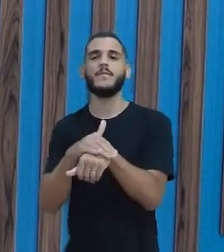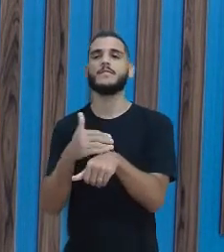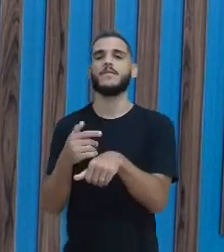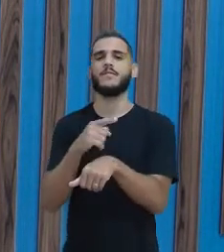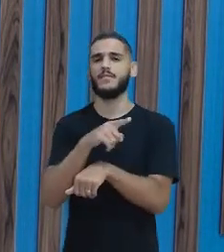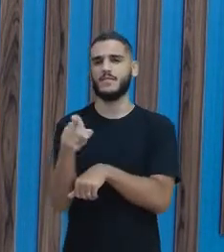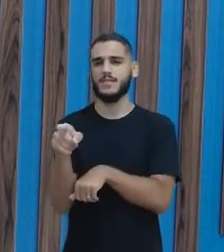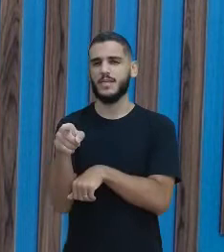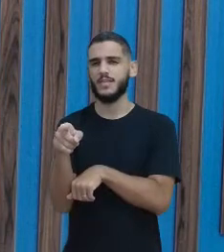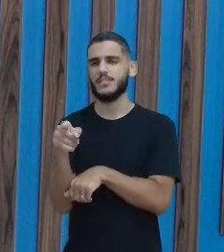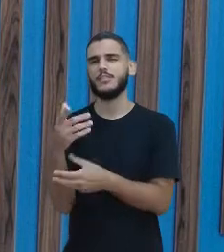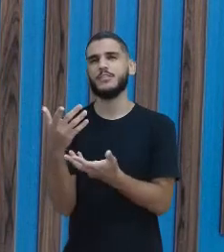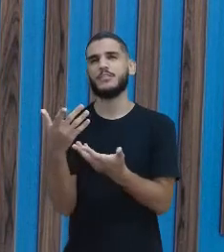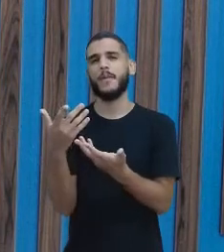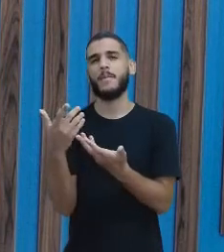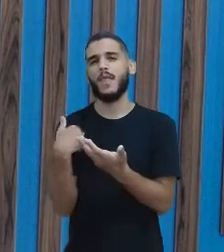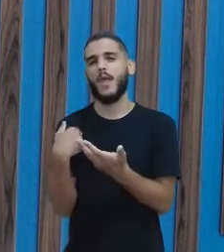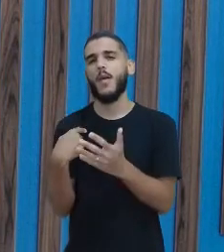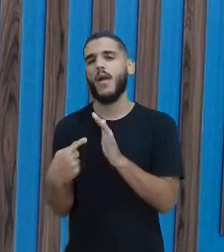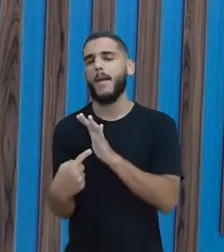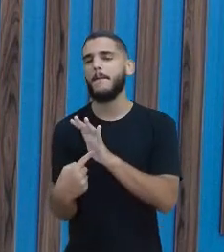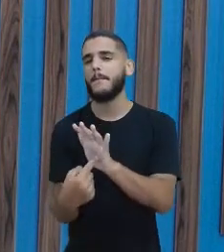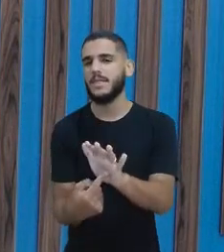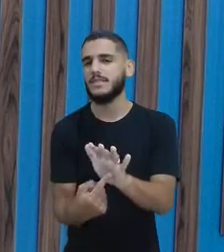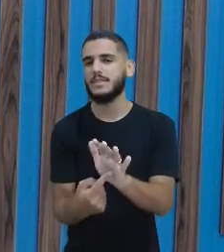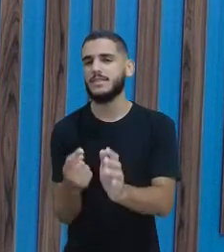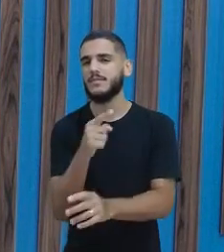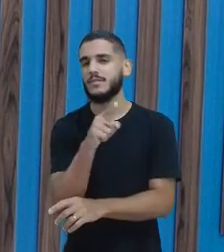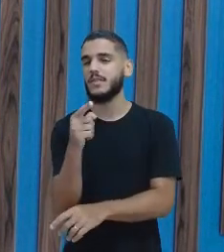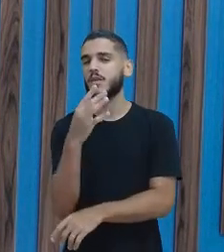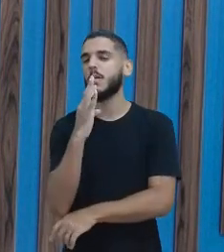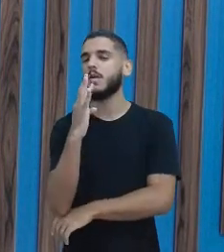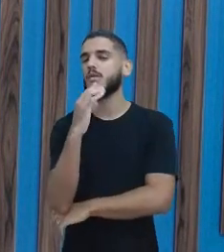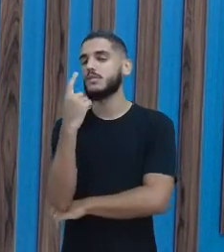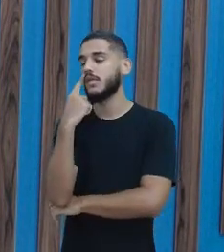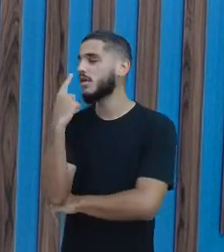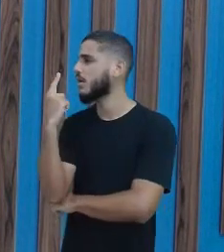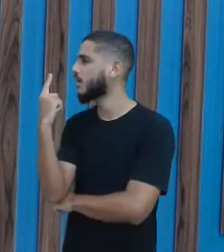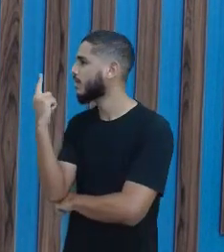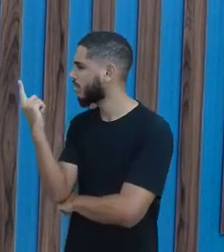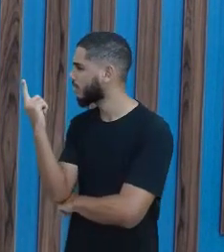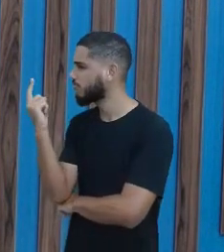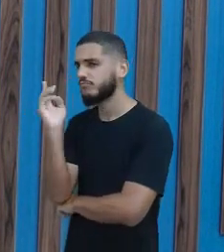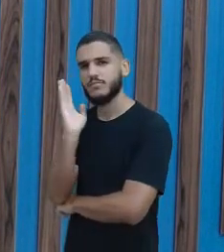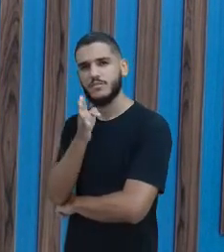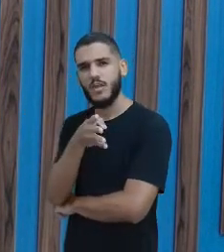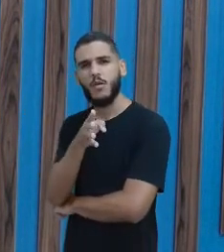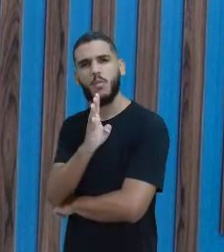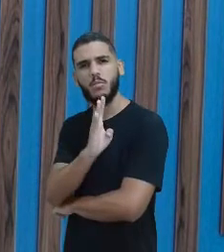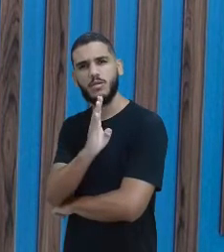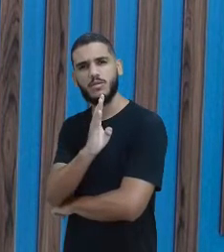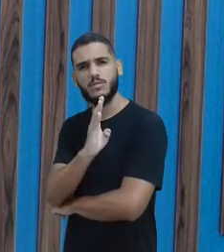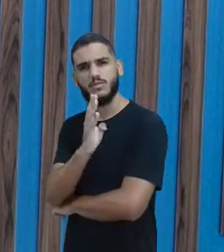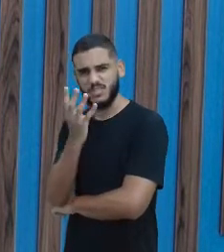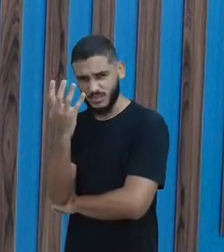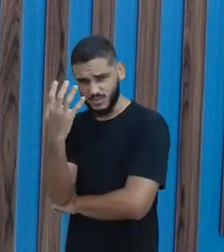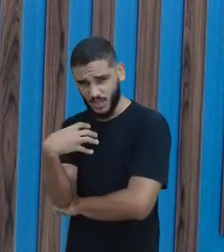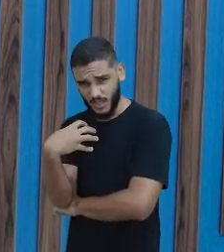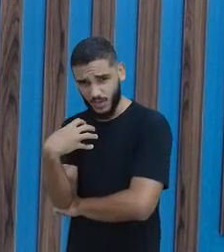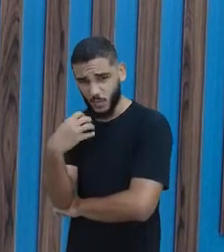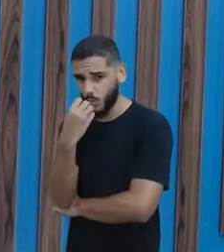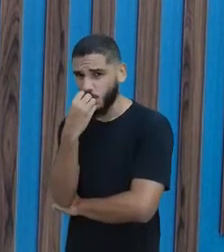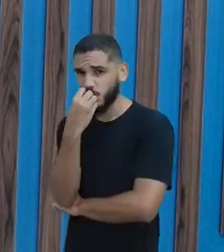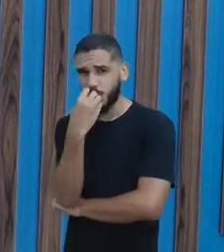cá, eu quero apresentar a vocês. Vocês conhecem? Já conhecem? Sério? Que